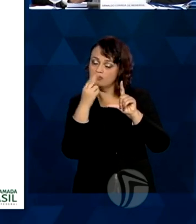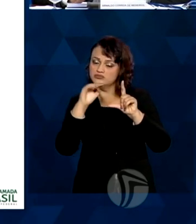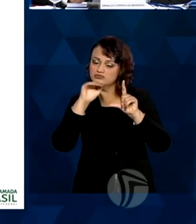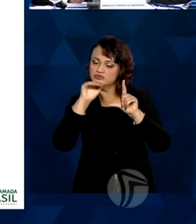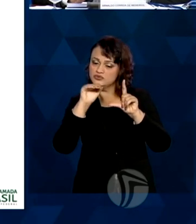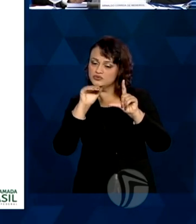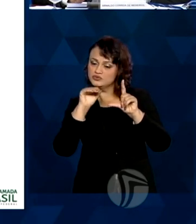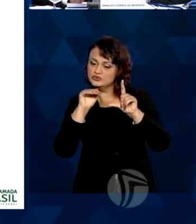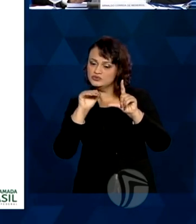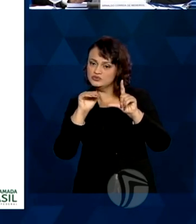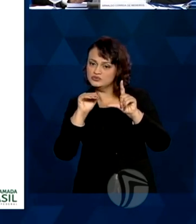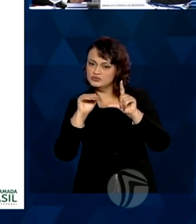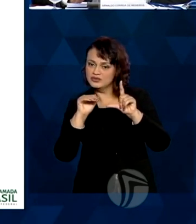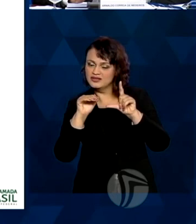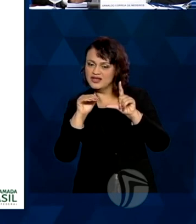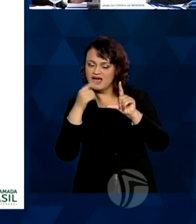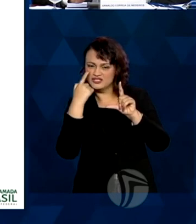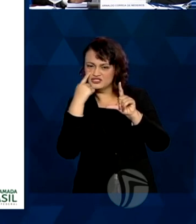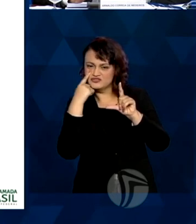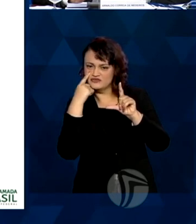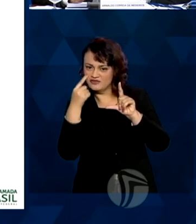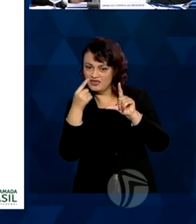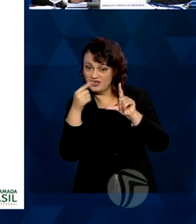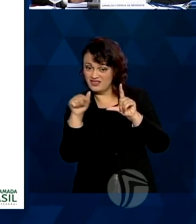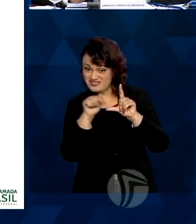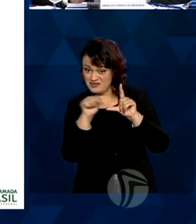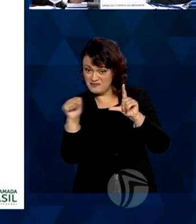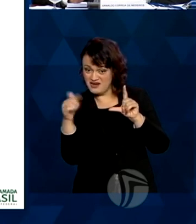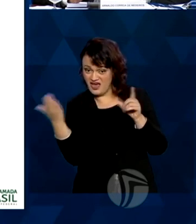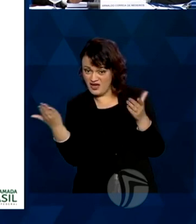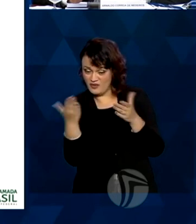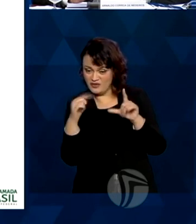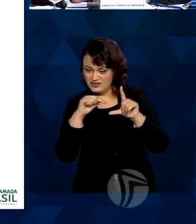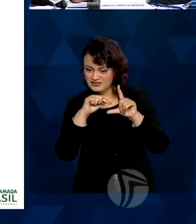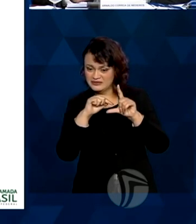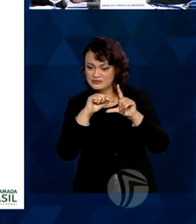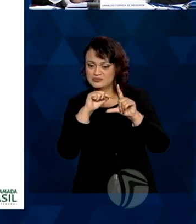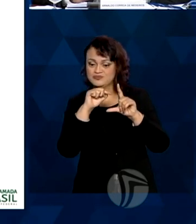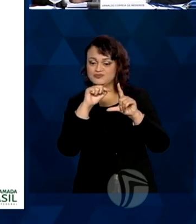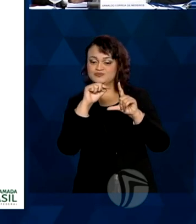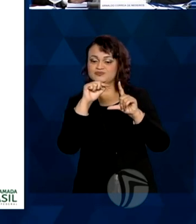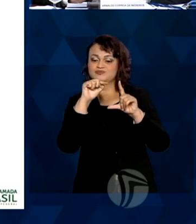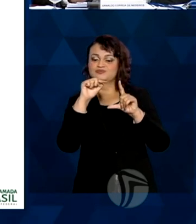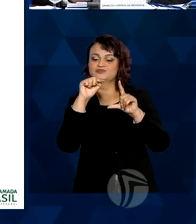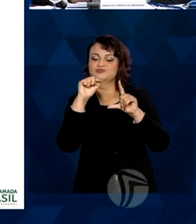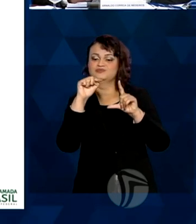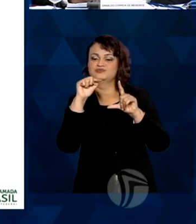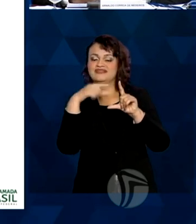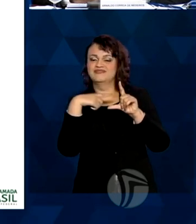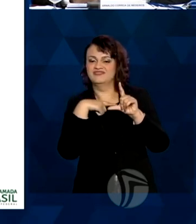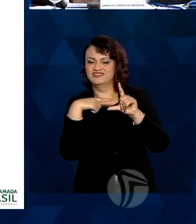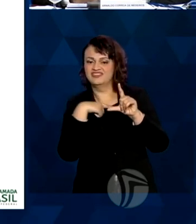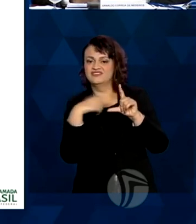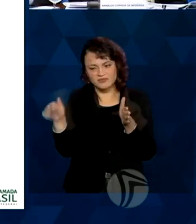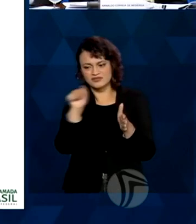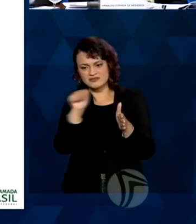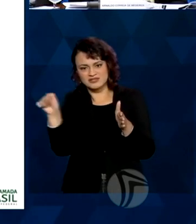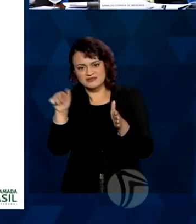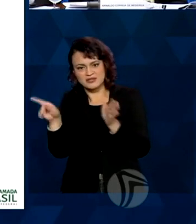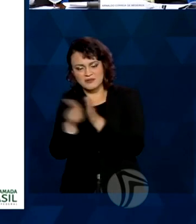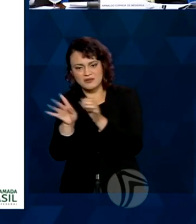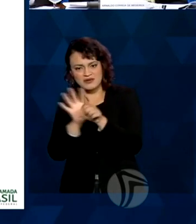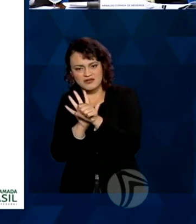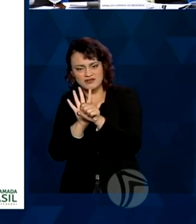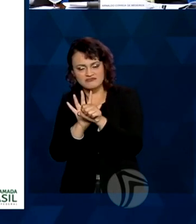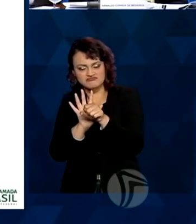de casos. A gente vê que nesta semana nós tivemos um aumento significativo de casos novos.